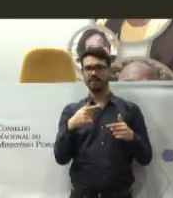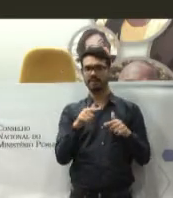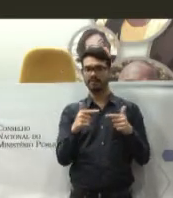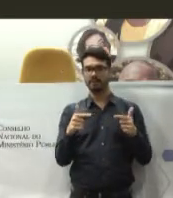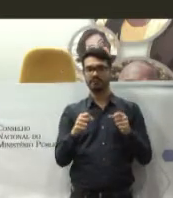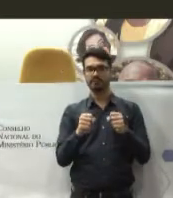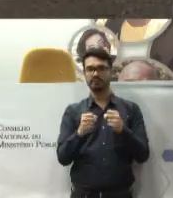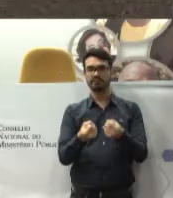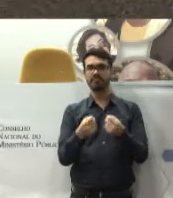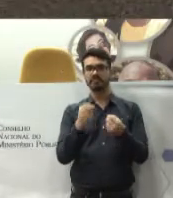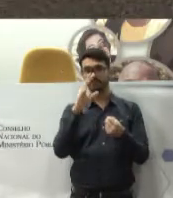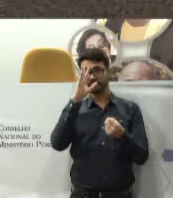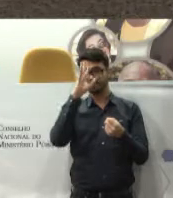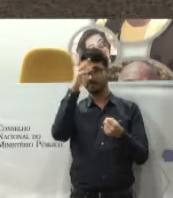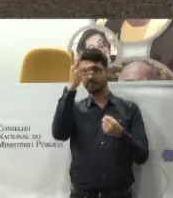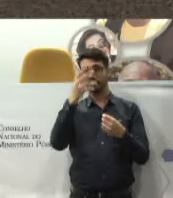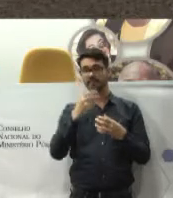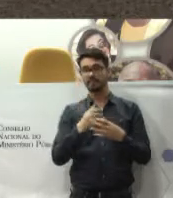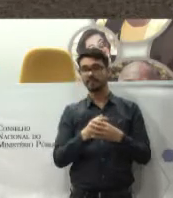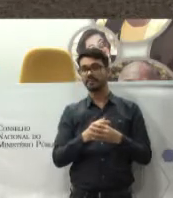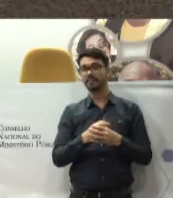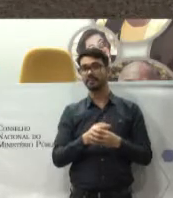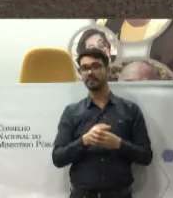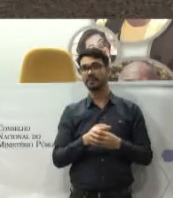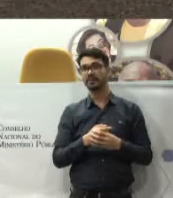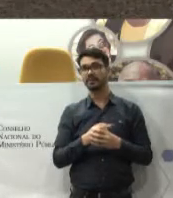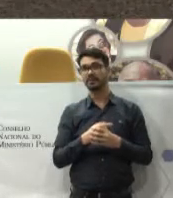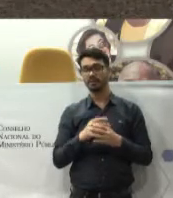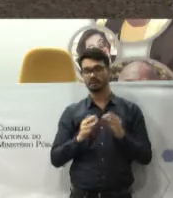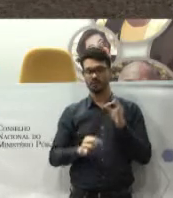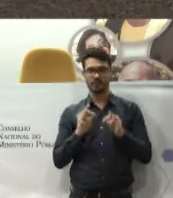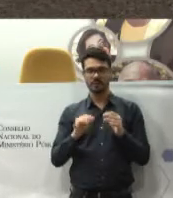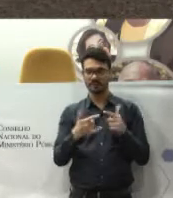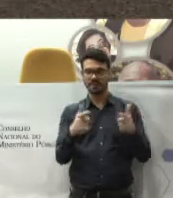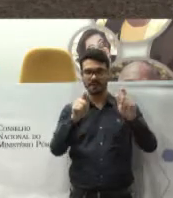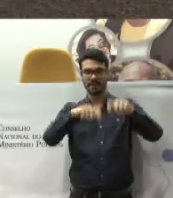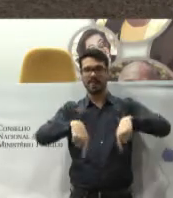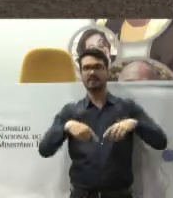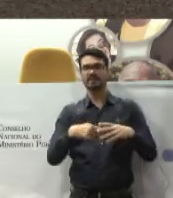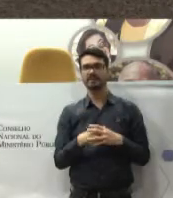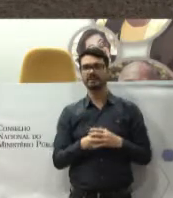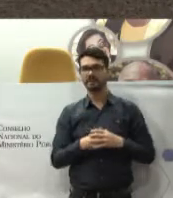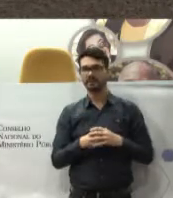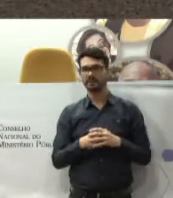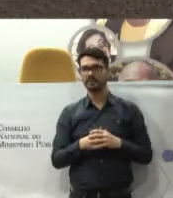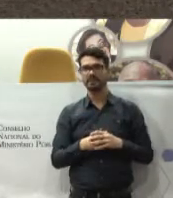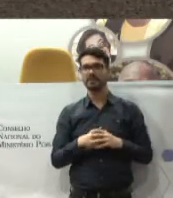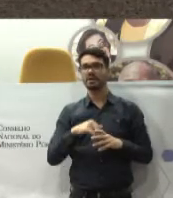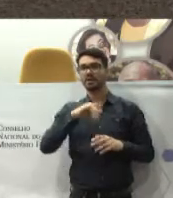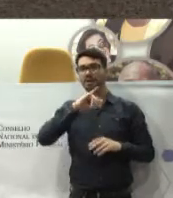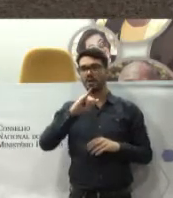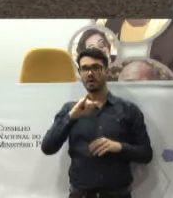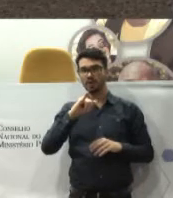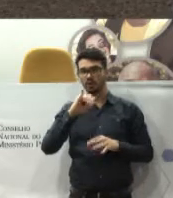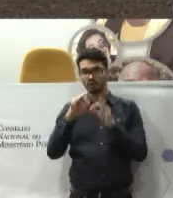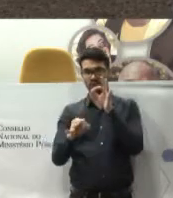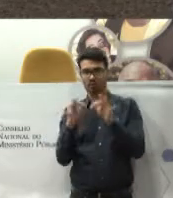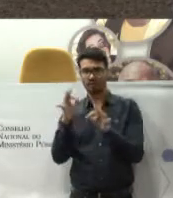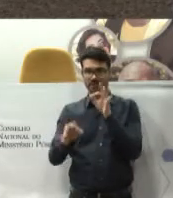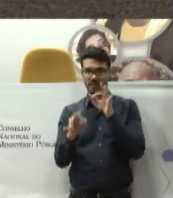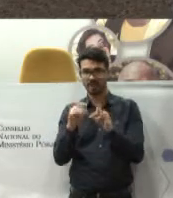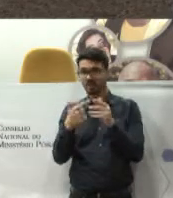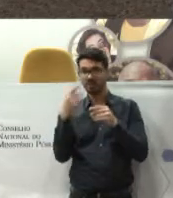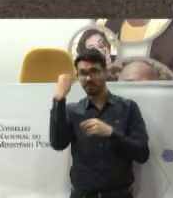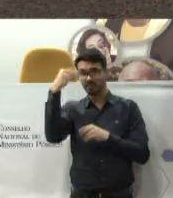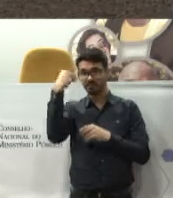legitimidade das decisões. O judiciário não tem capacidade institucional. O judiciário não tem expertise.